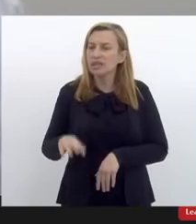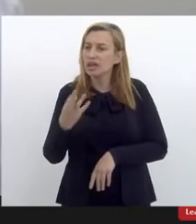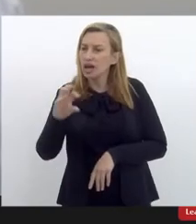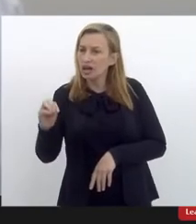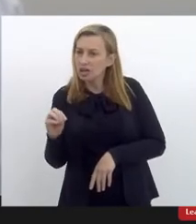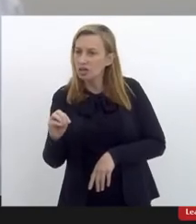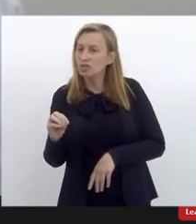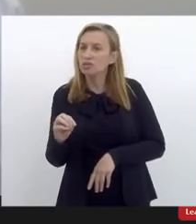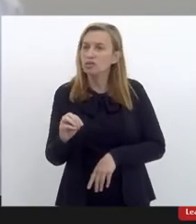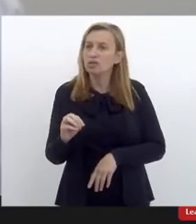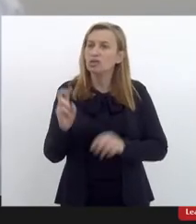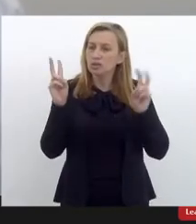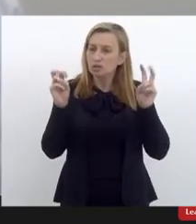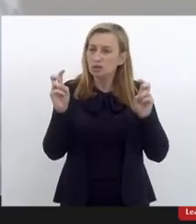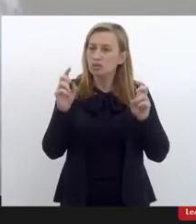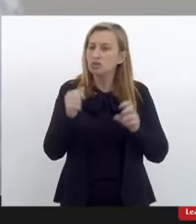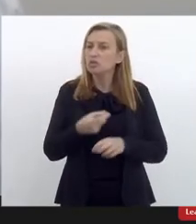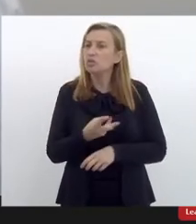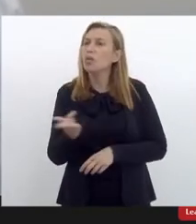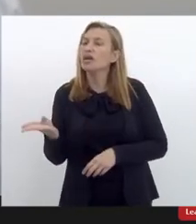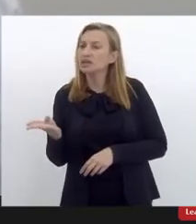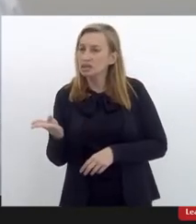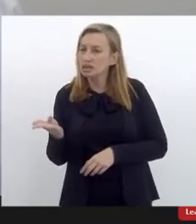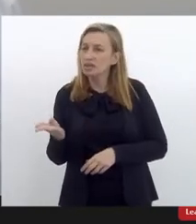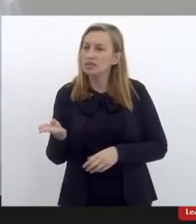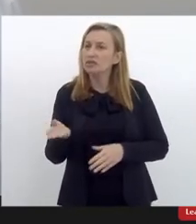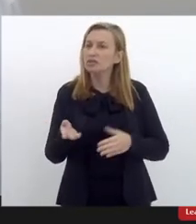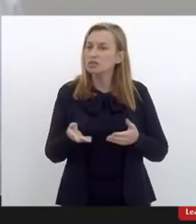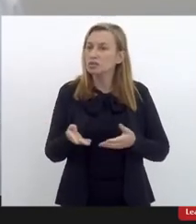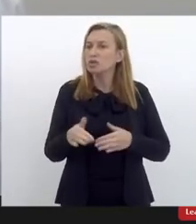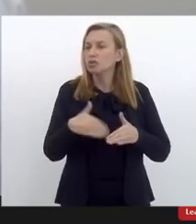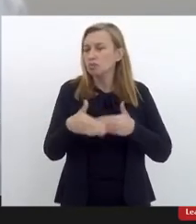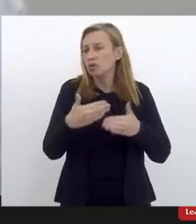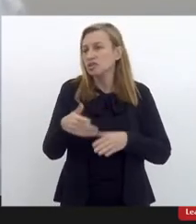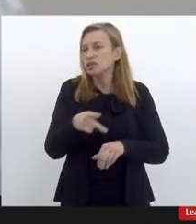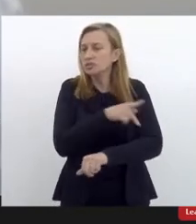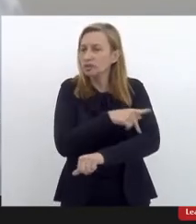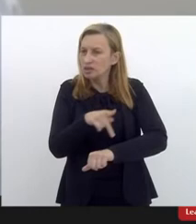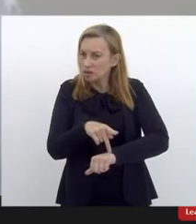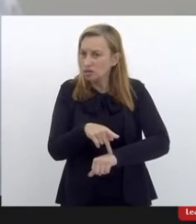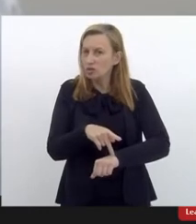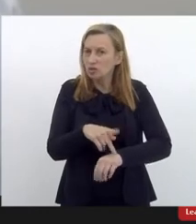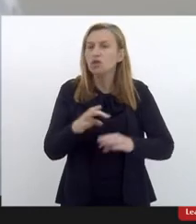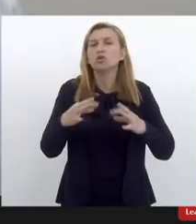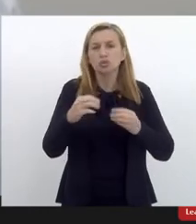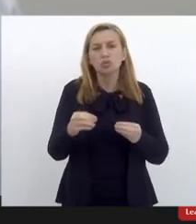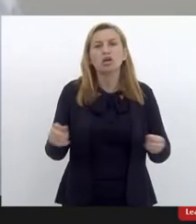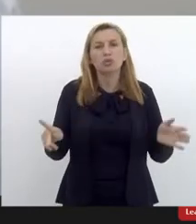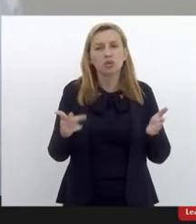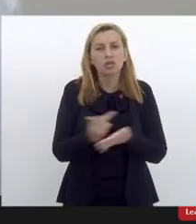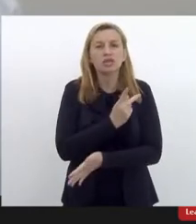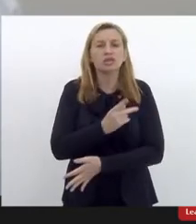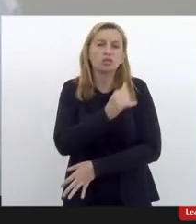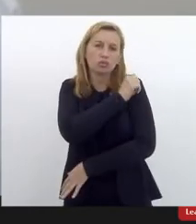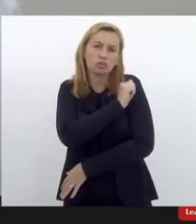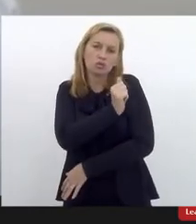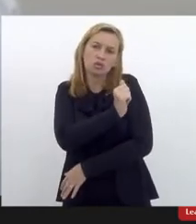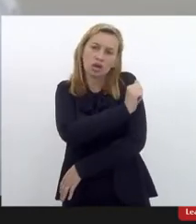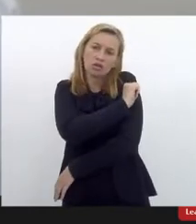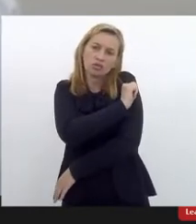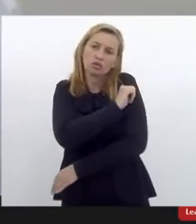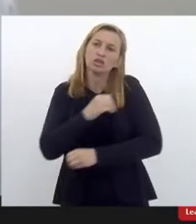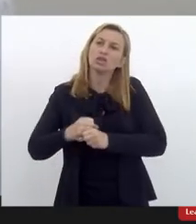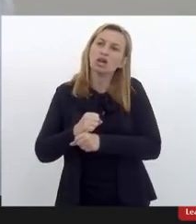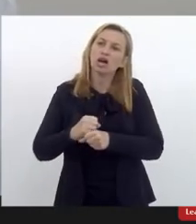das questões qualitativas, né, do processo pedagógico, enfim, a diagnose do que aconteceu com esses alunos ao longo de tanto tempo sem